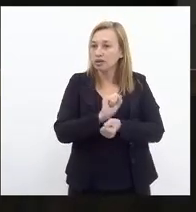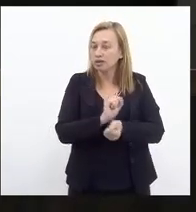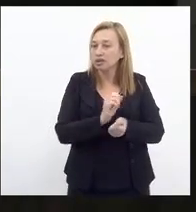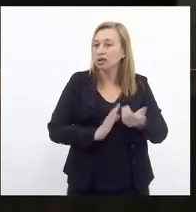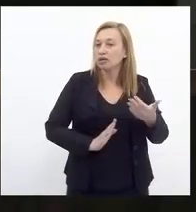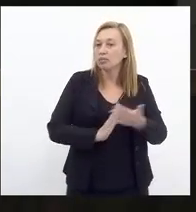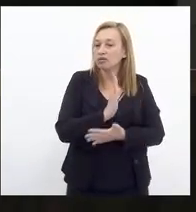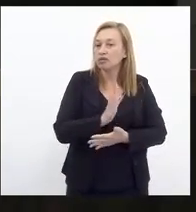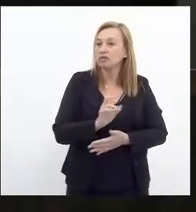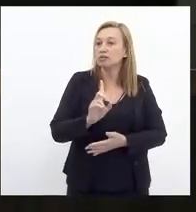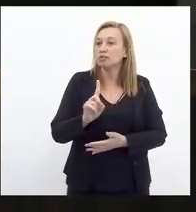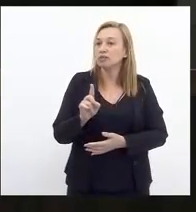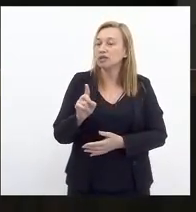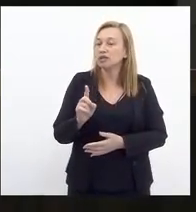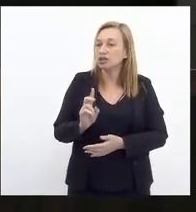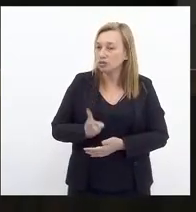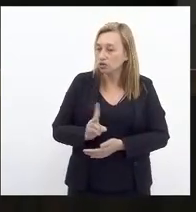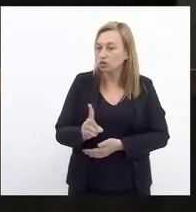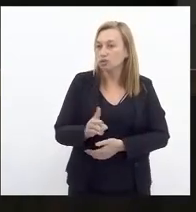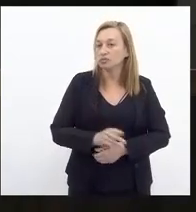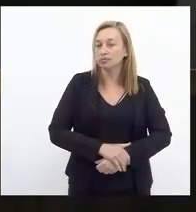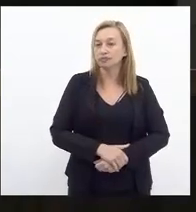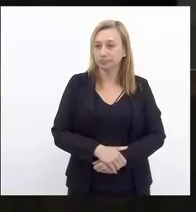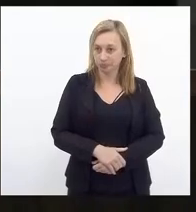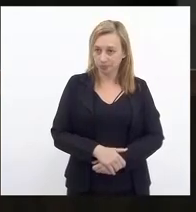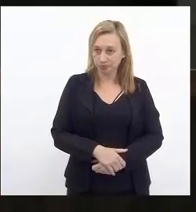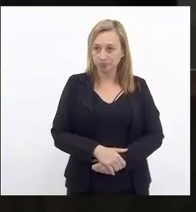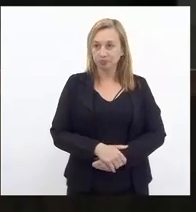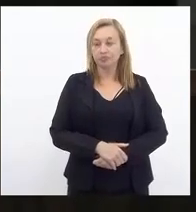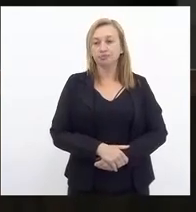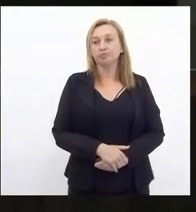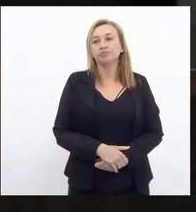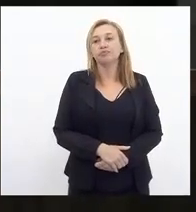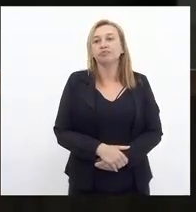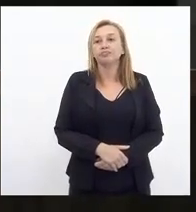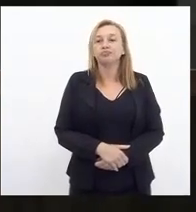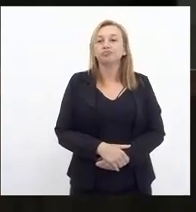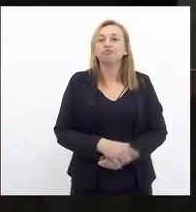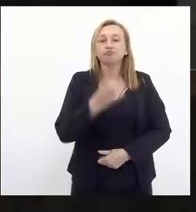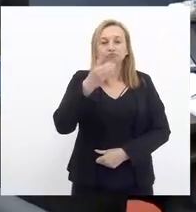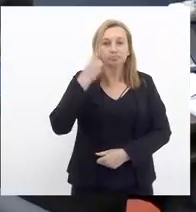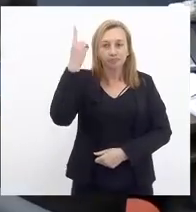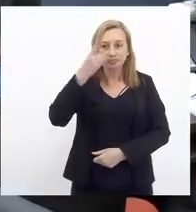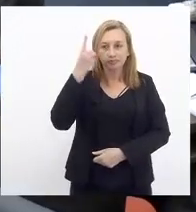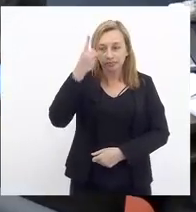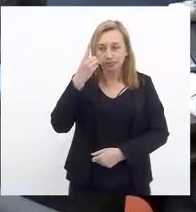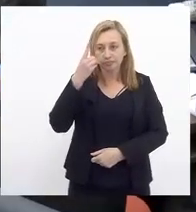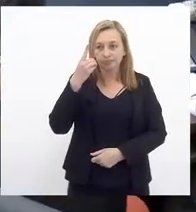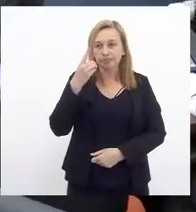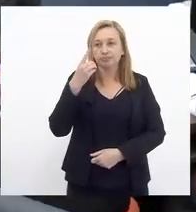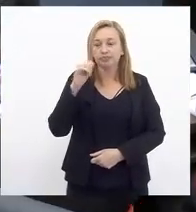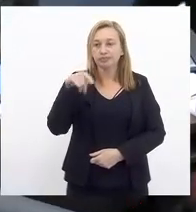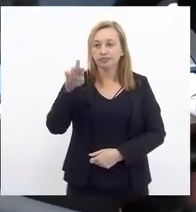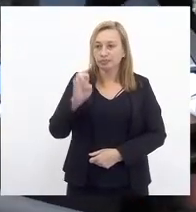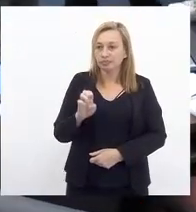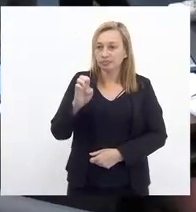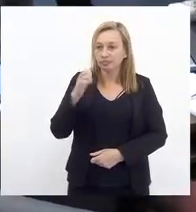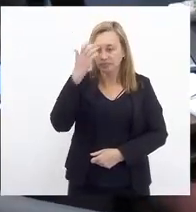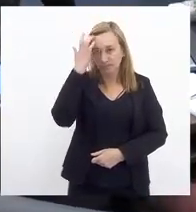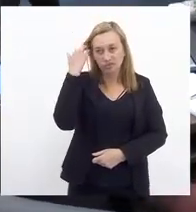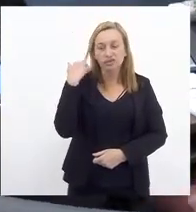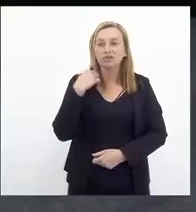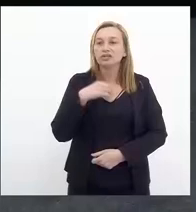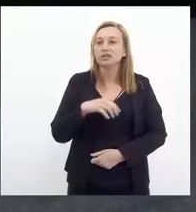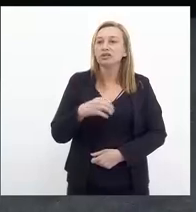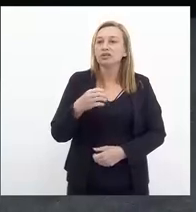Por que a gente possa repassar os recursos captados a empresa presente eu ganhei acabou impressão